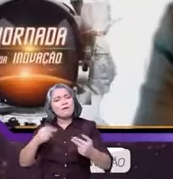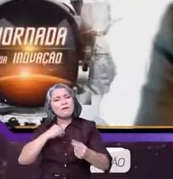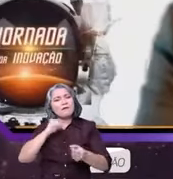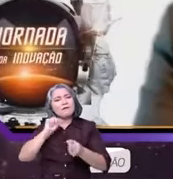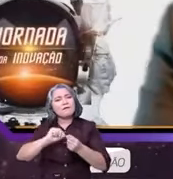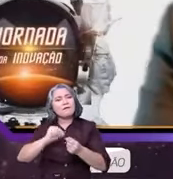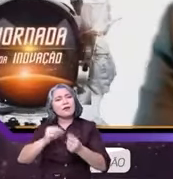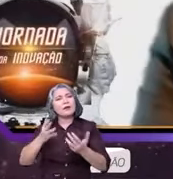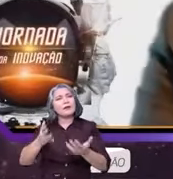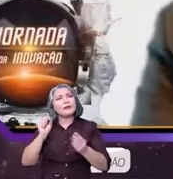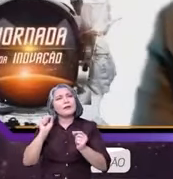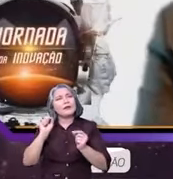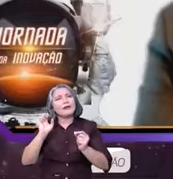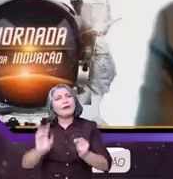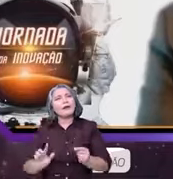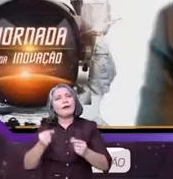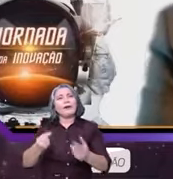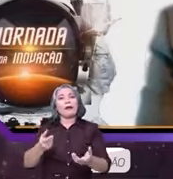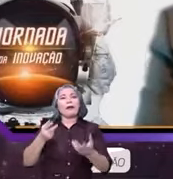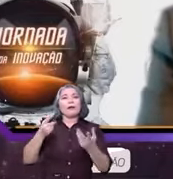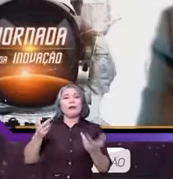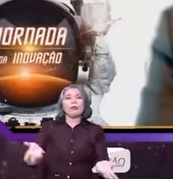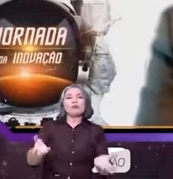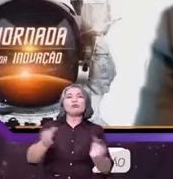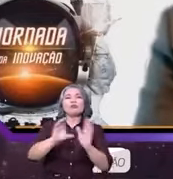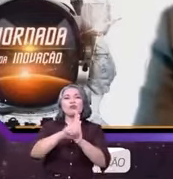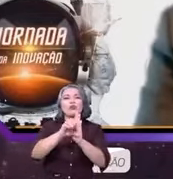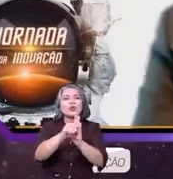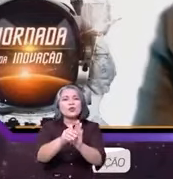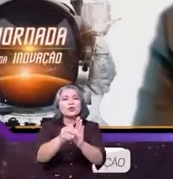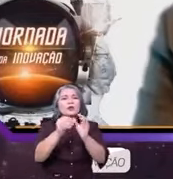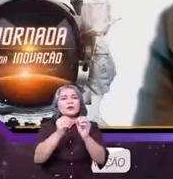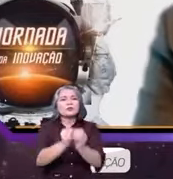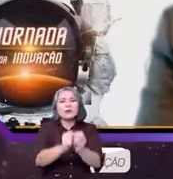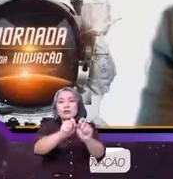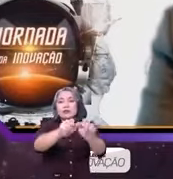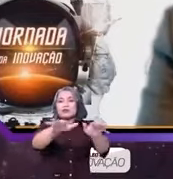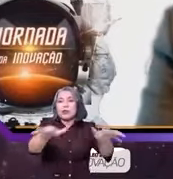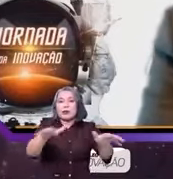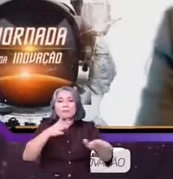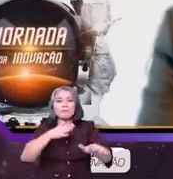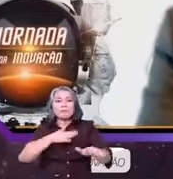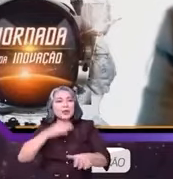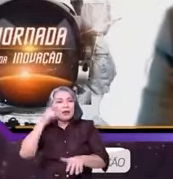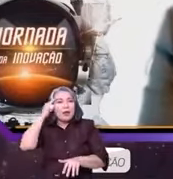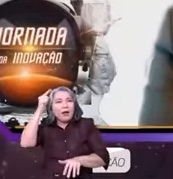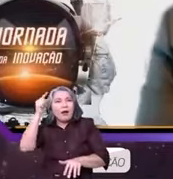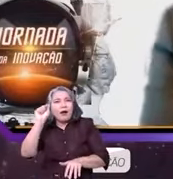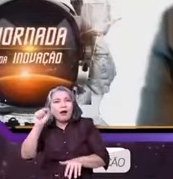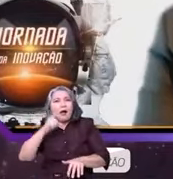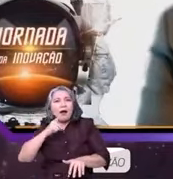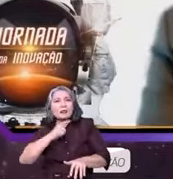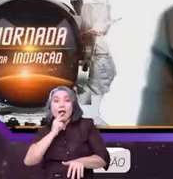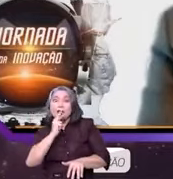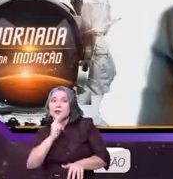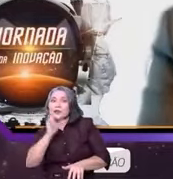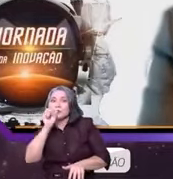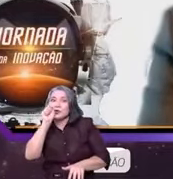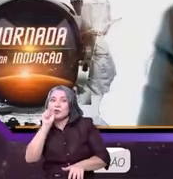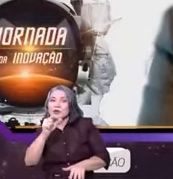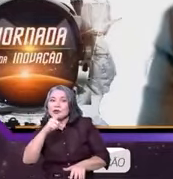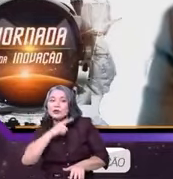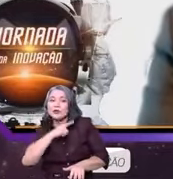o meu produto, ele é um conceito aberto, que a minha ideia é, na verdade, a solução de um